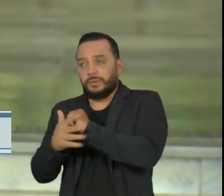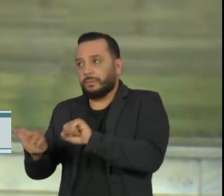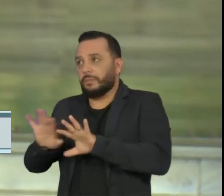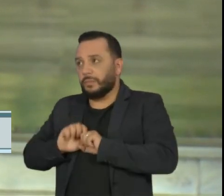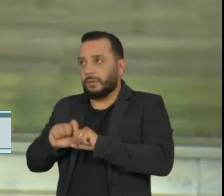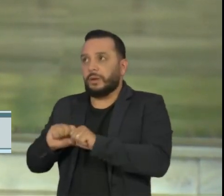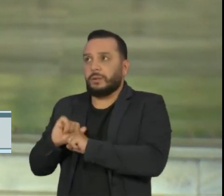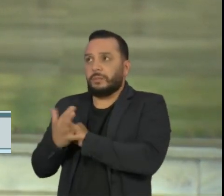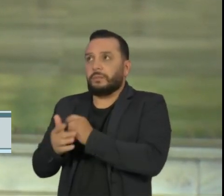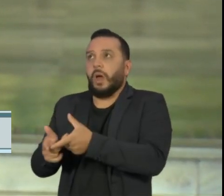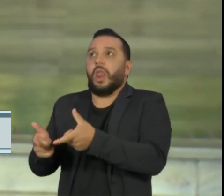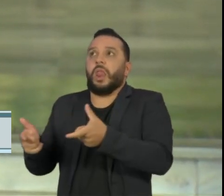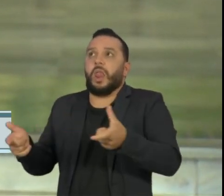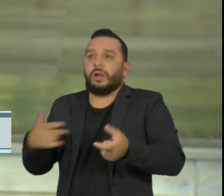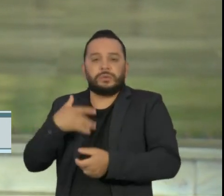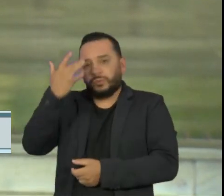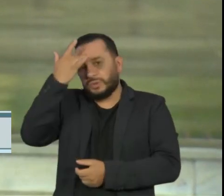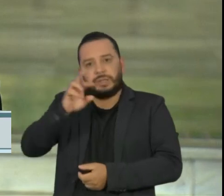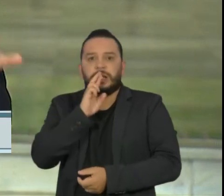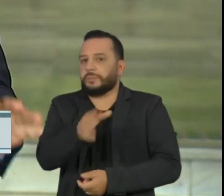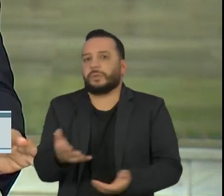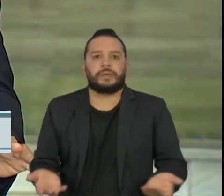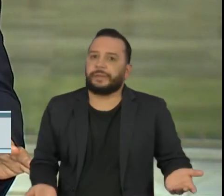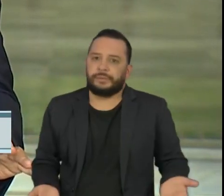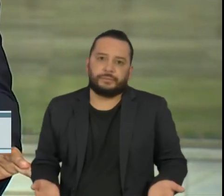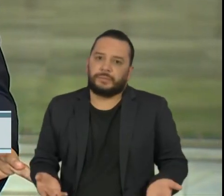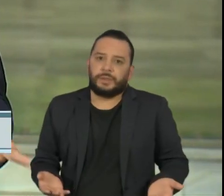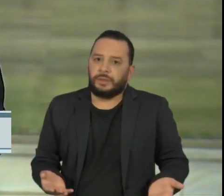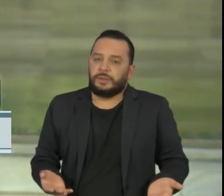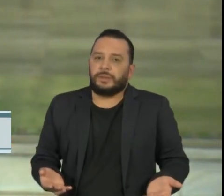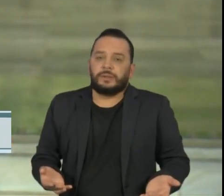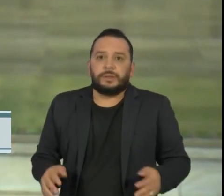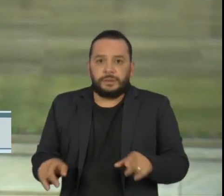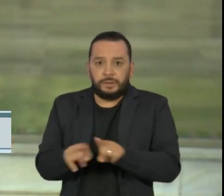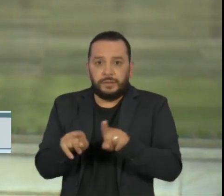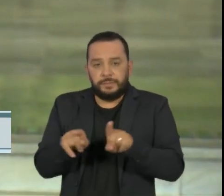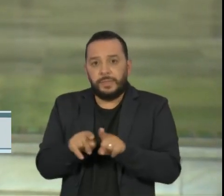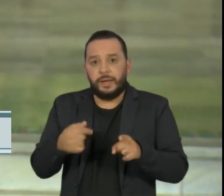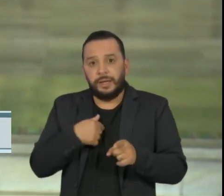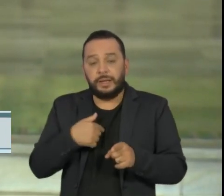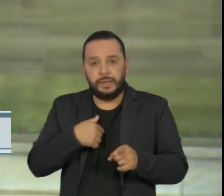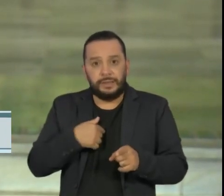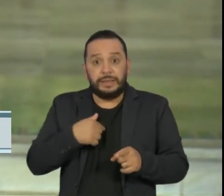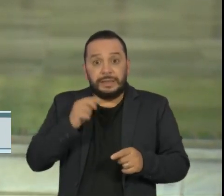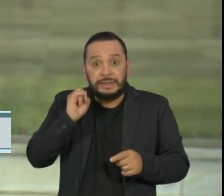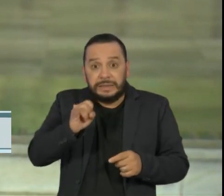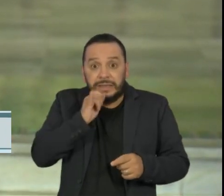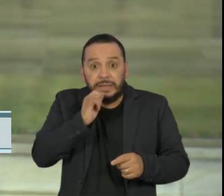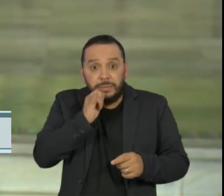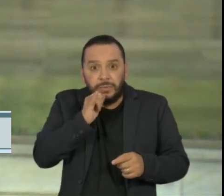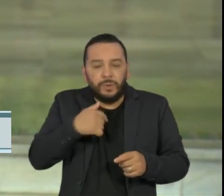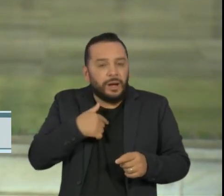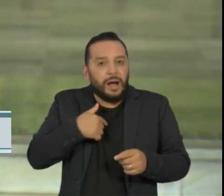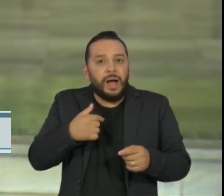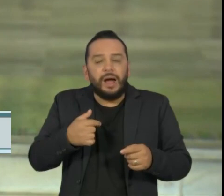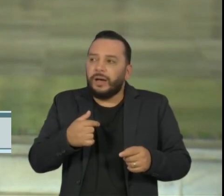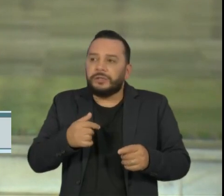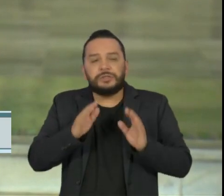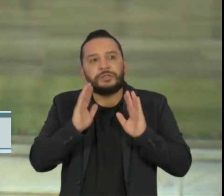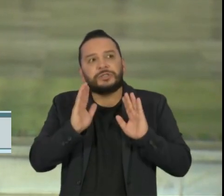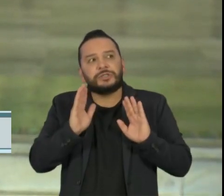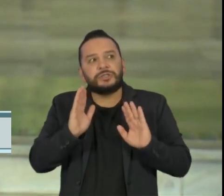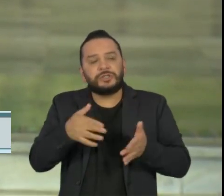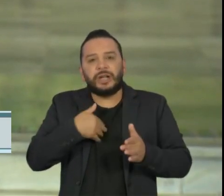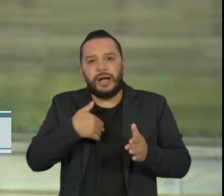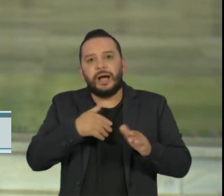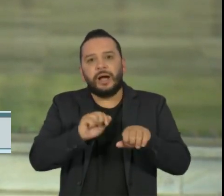mesmo os números positivos nós podemos dizer que tem uma vinculação direta com o Plano São Paulo. Tudo isso são fatores de observação